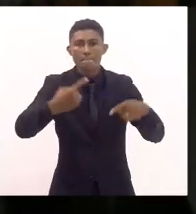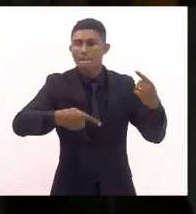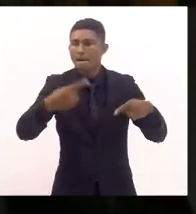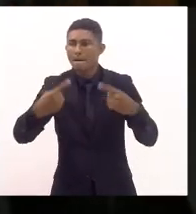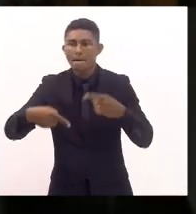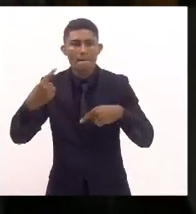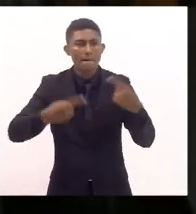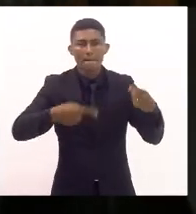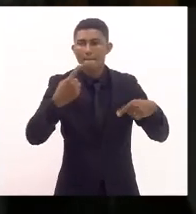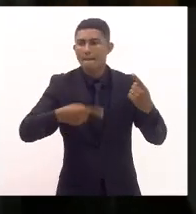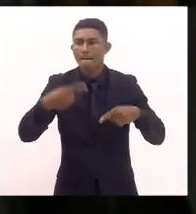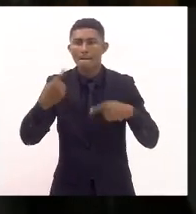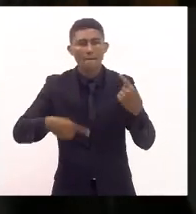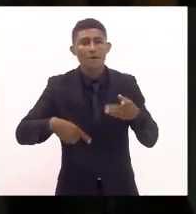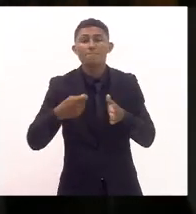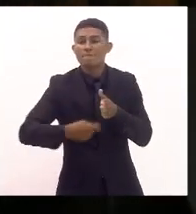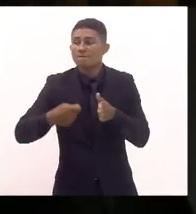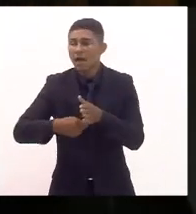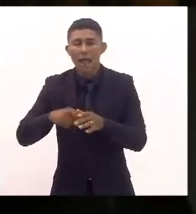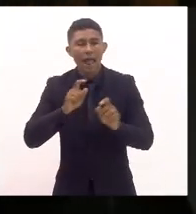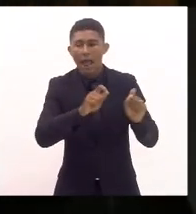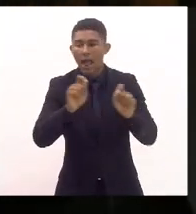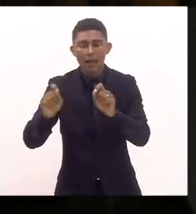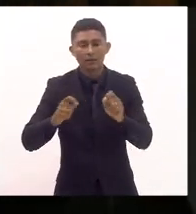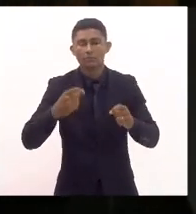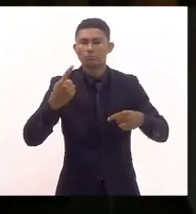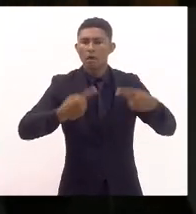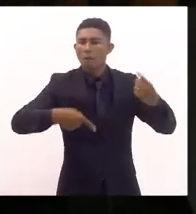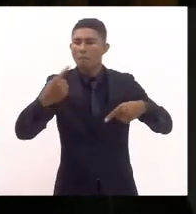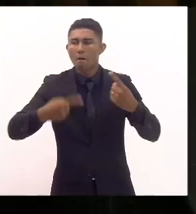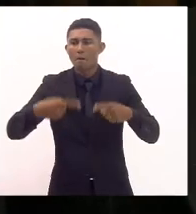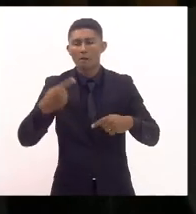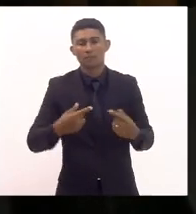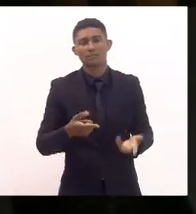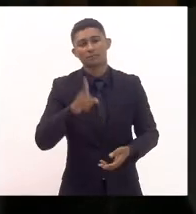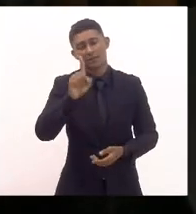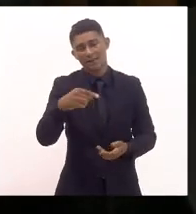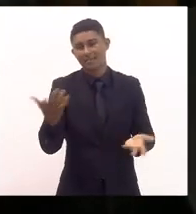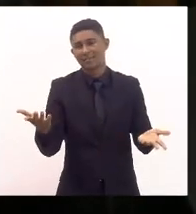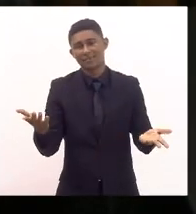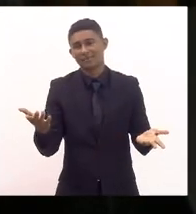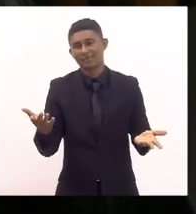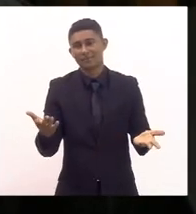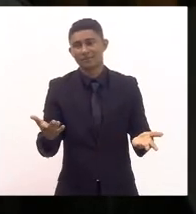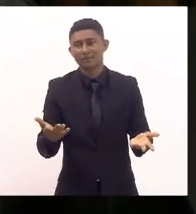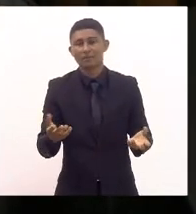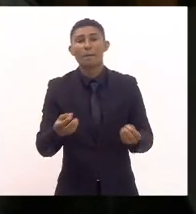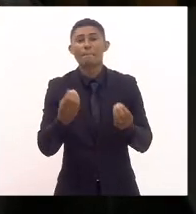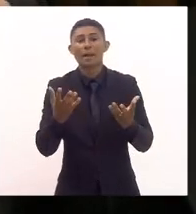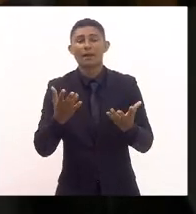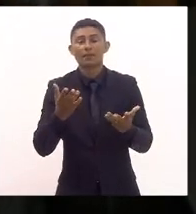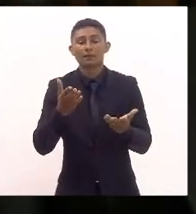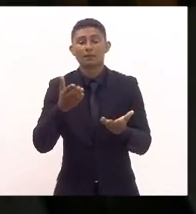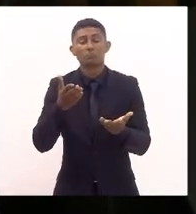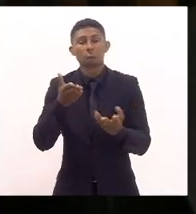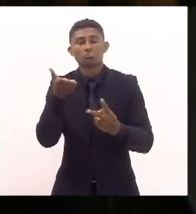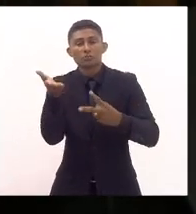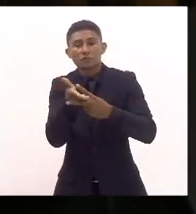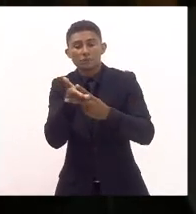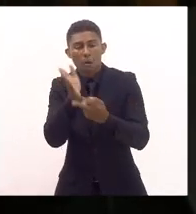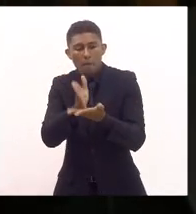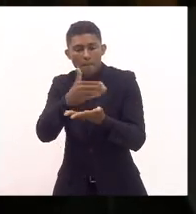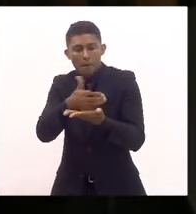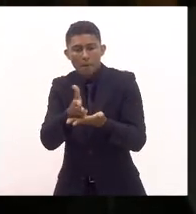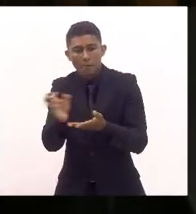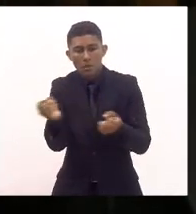o mesmo espaço fiscal é o mesmo bolo para ter uma nova divisão e